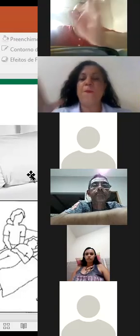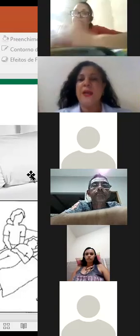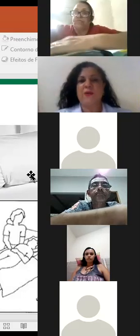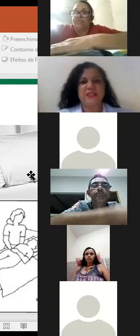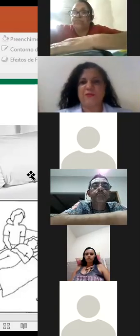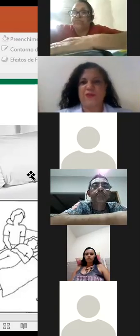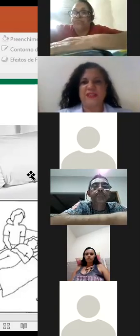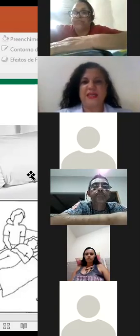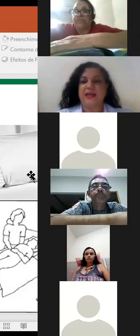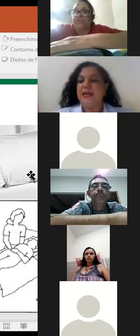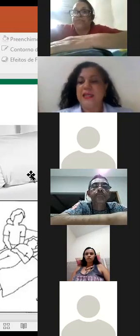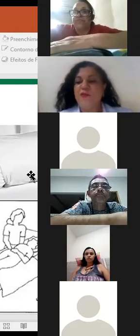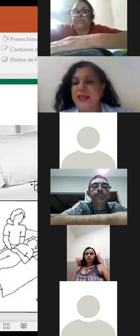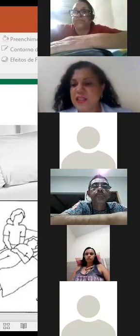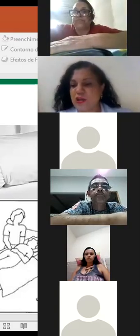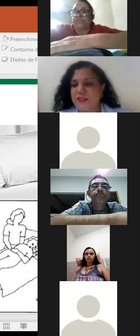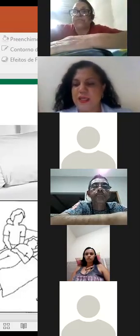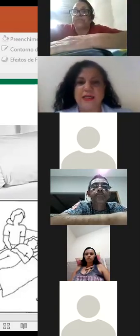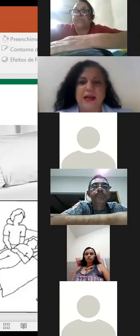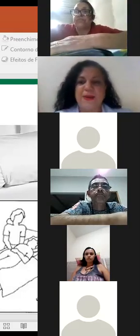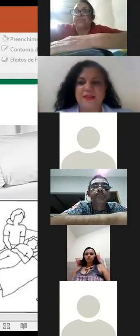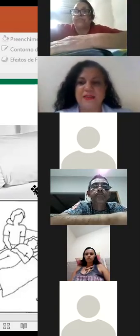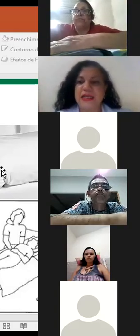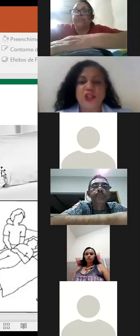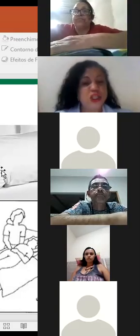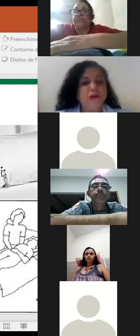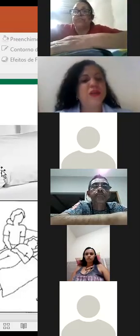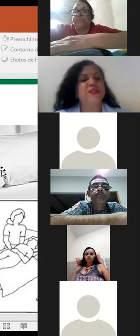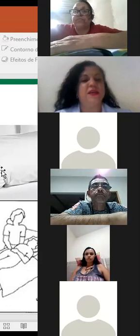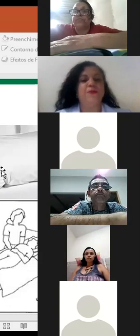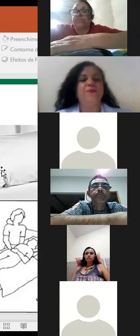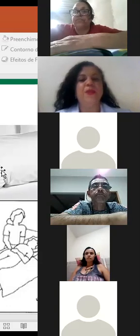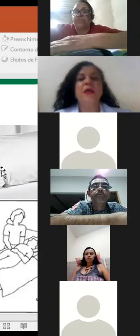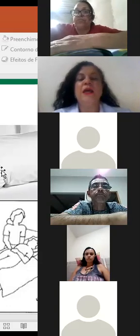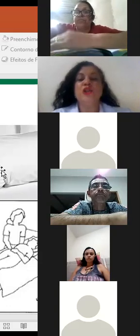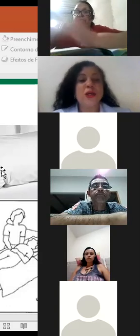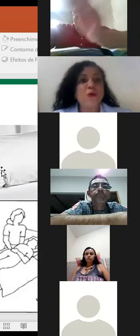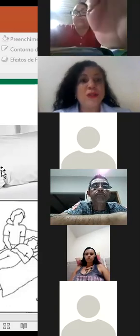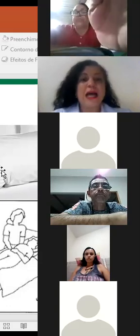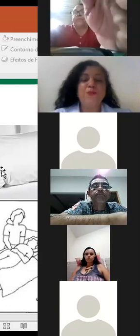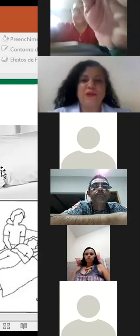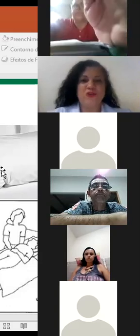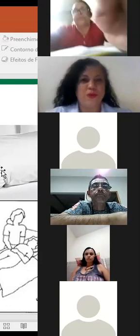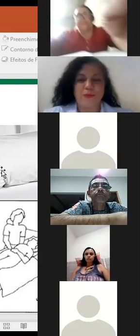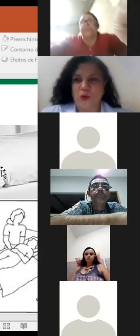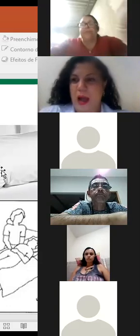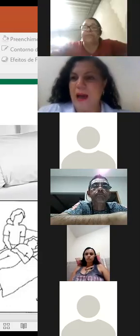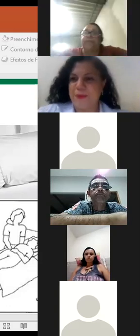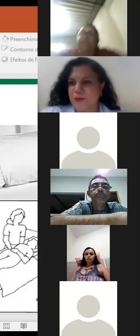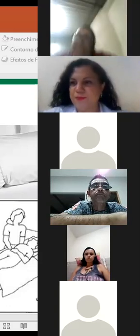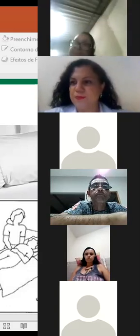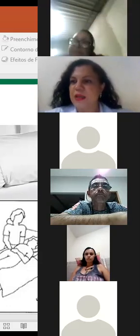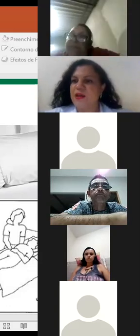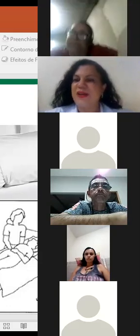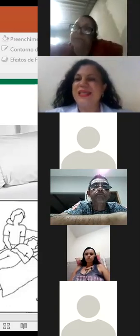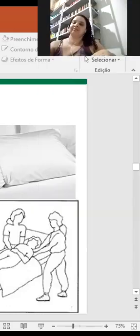cliente, que é a primeira coisa que eu vou fazer. Você não vai deixar o travesseiro aqui na cabeça, você tem que tirar o travesseiro. Só que cuidado para não subir muito